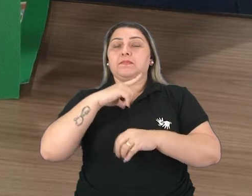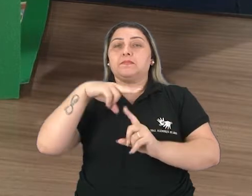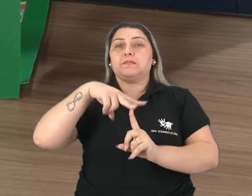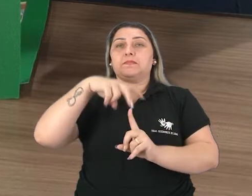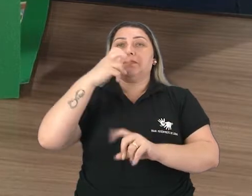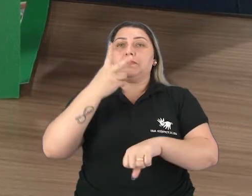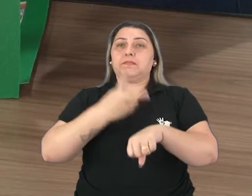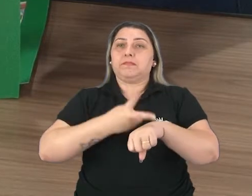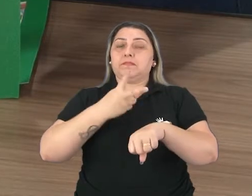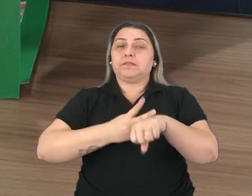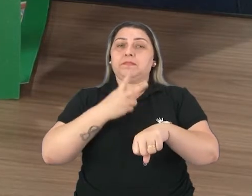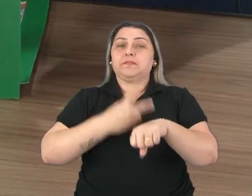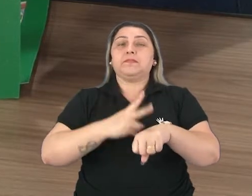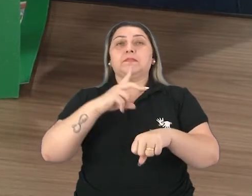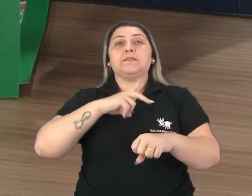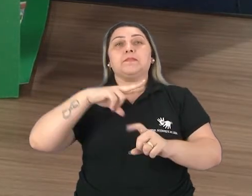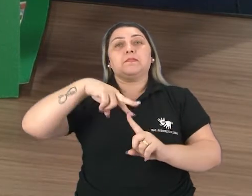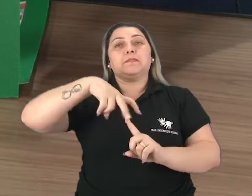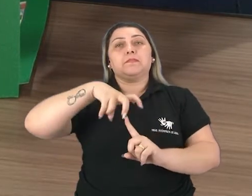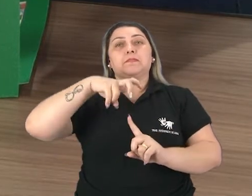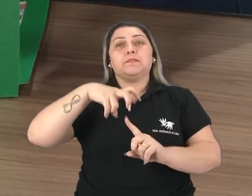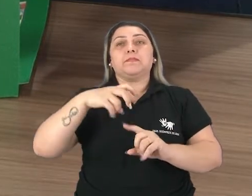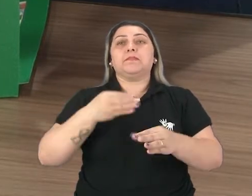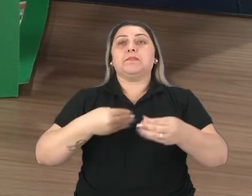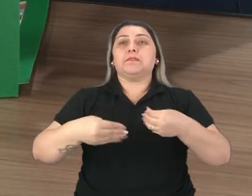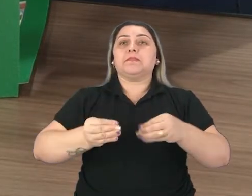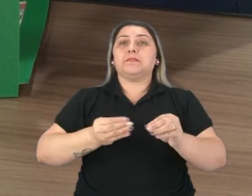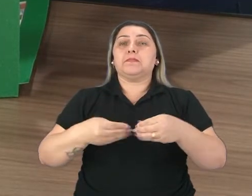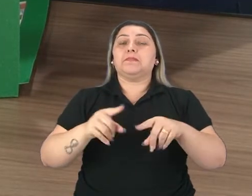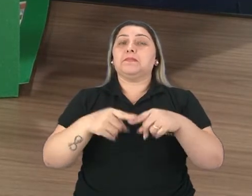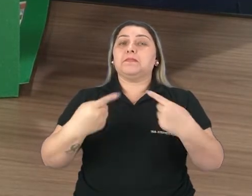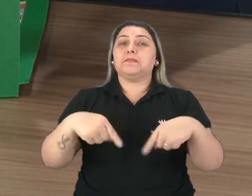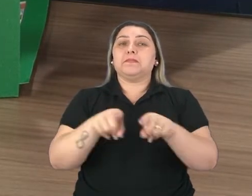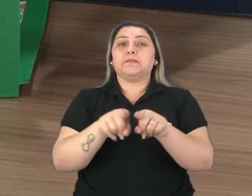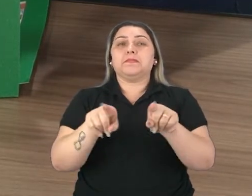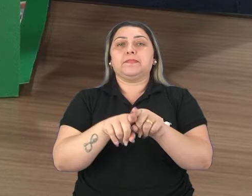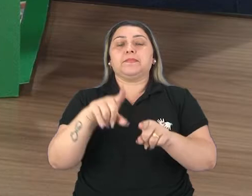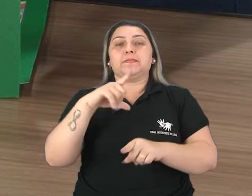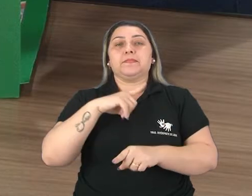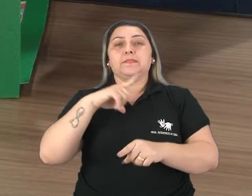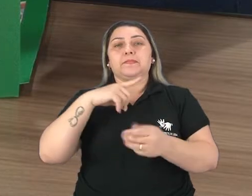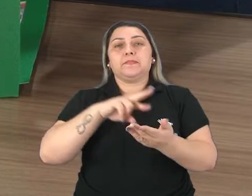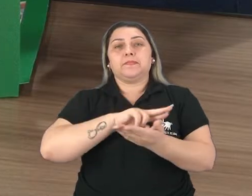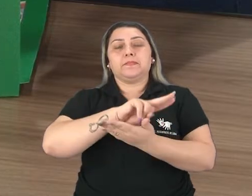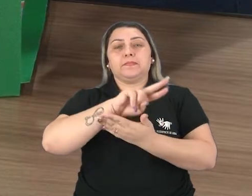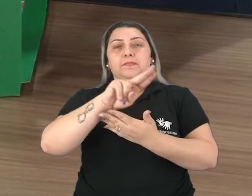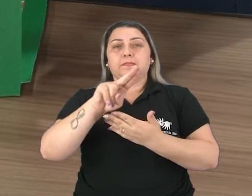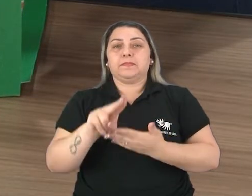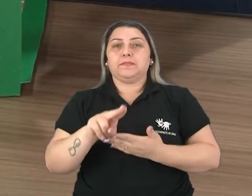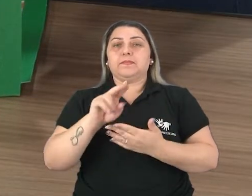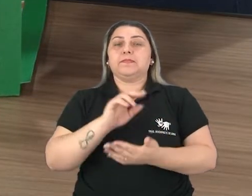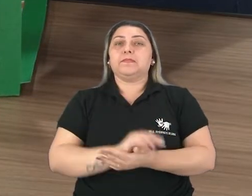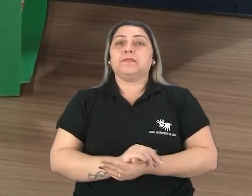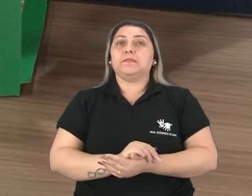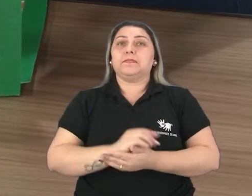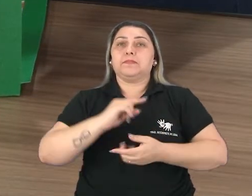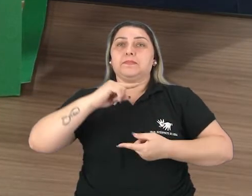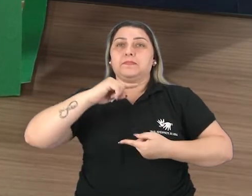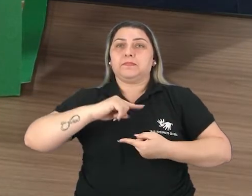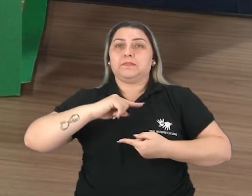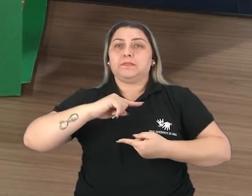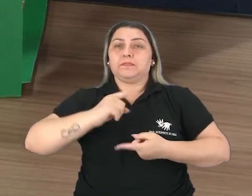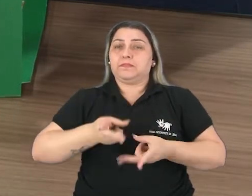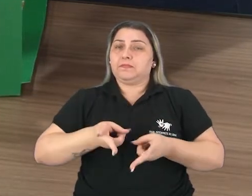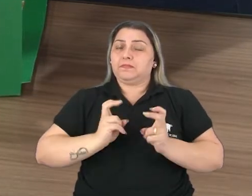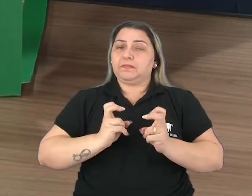de vidro, temos garrafa PET, mas também temos uma variedade de latinhas,